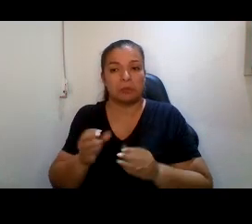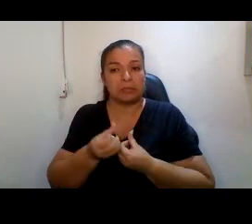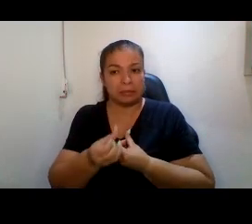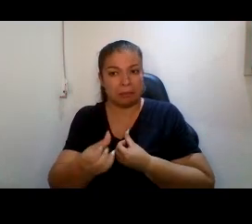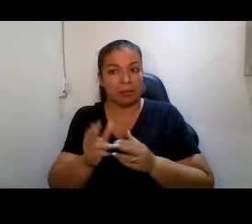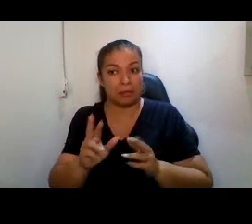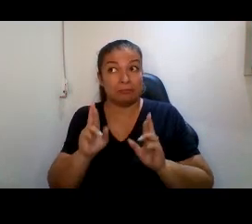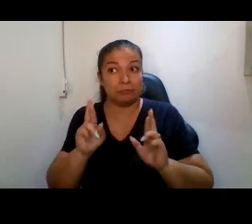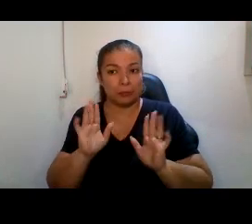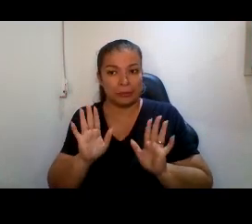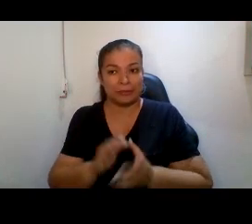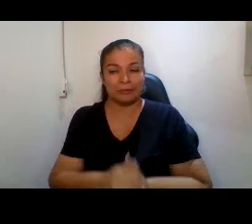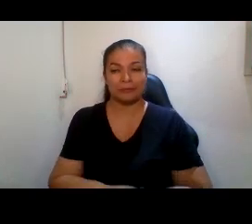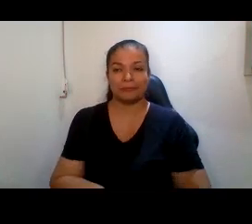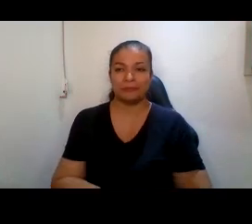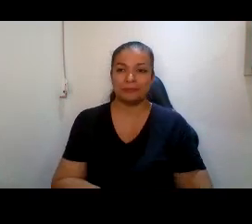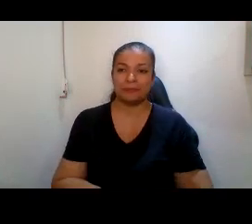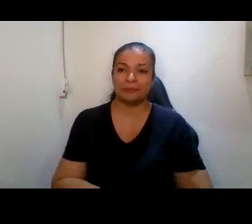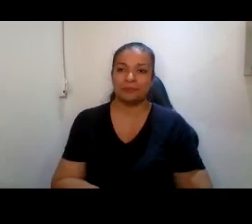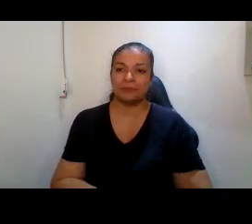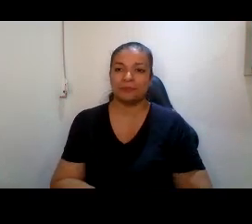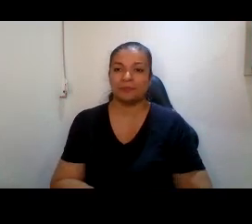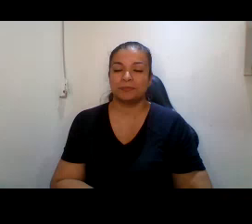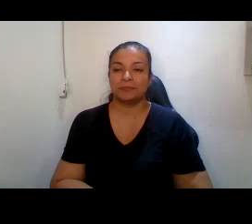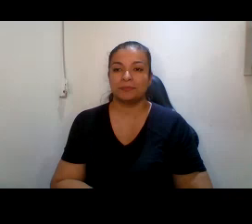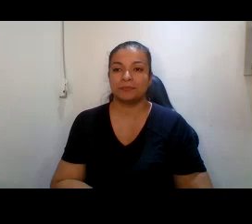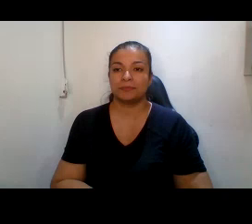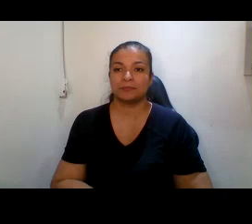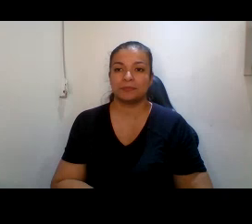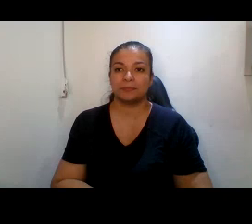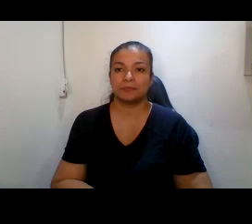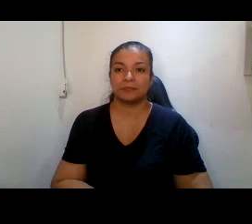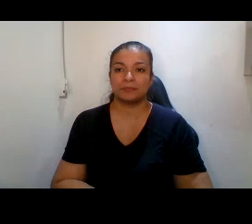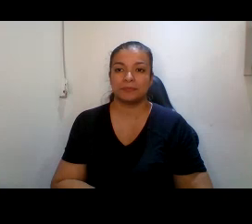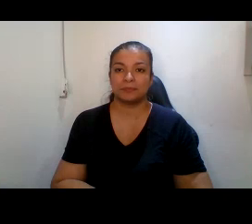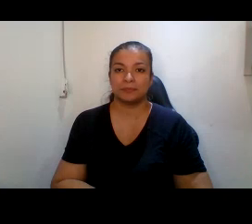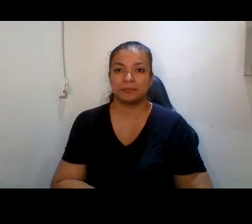bom? Por nada, Alexander.